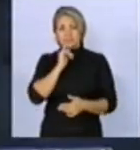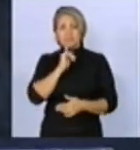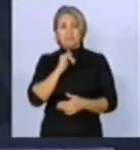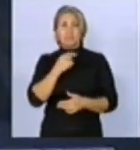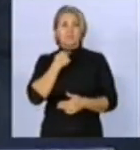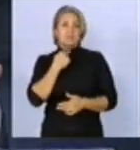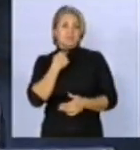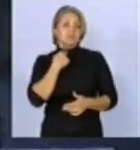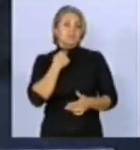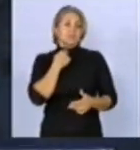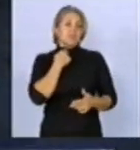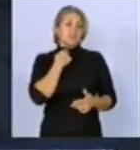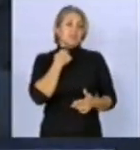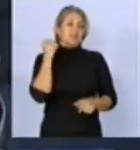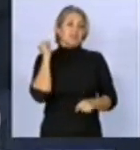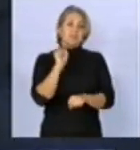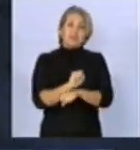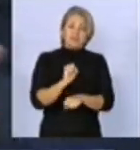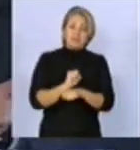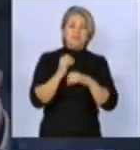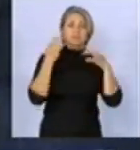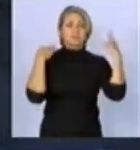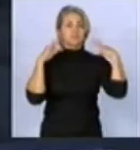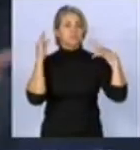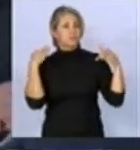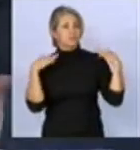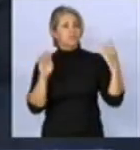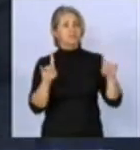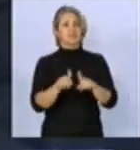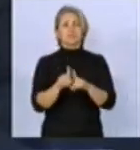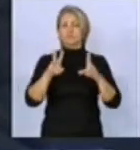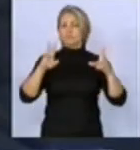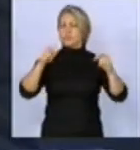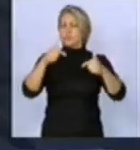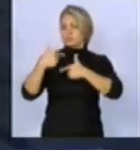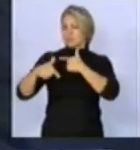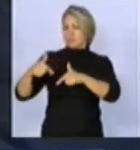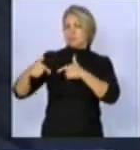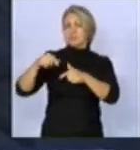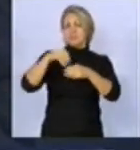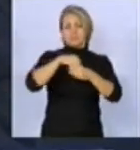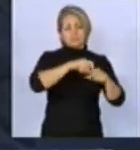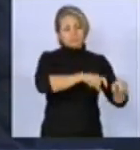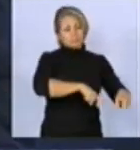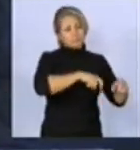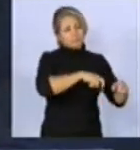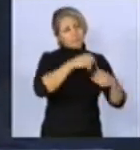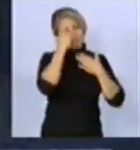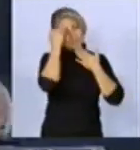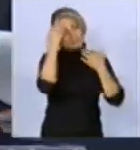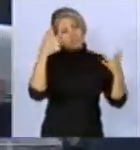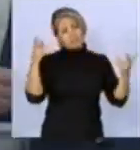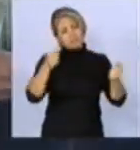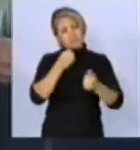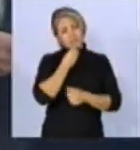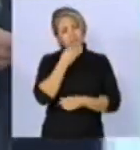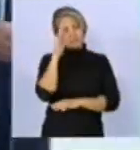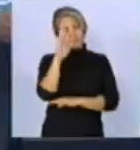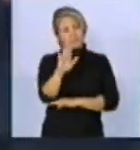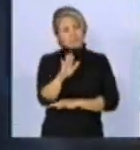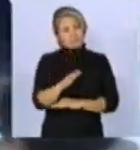Correios de trabalhar o turismo vai se impedir o corte da cana e qualquer é muito isso Obrigado e boa